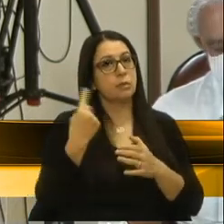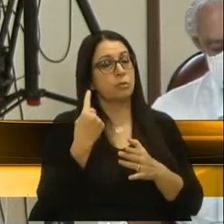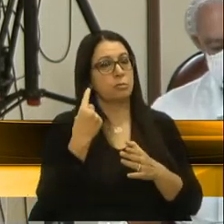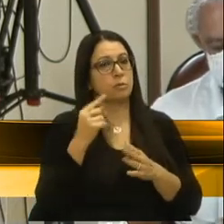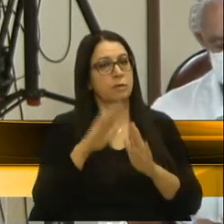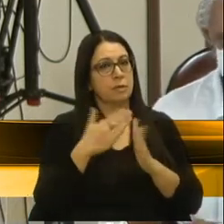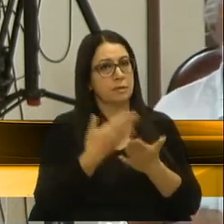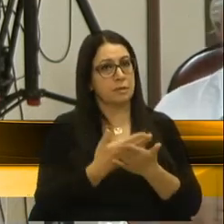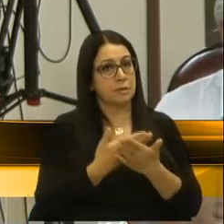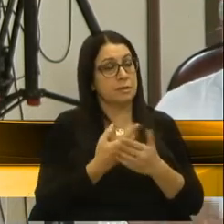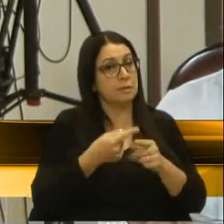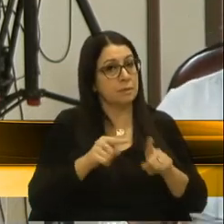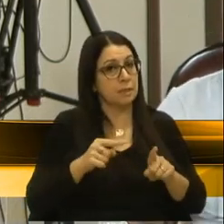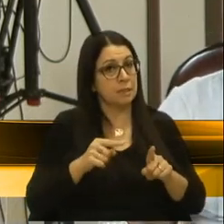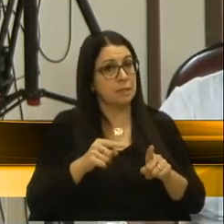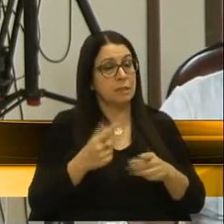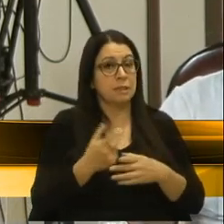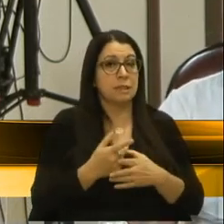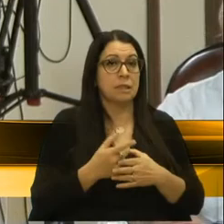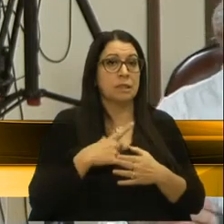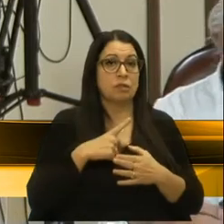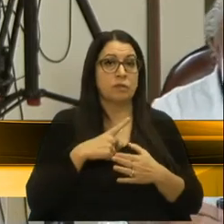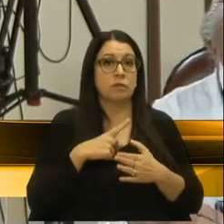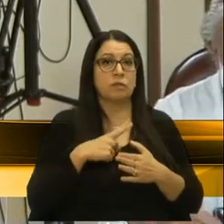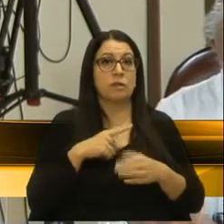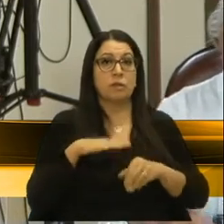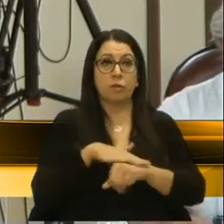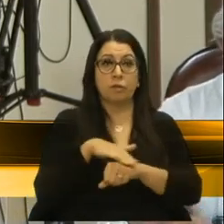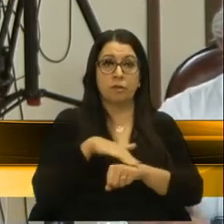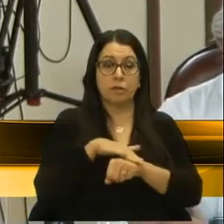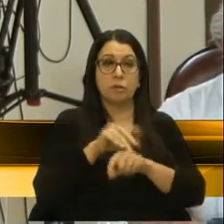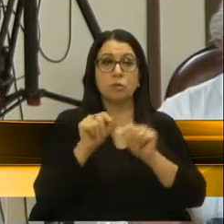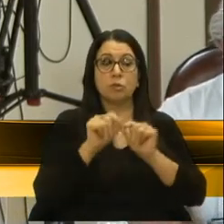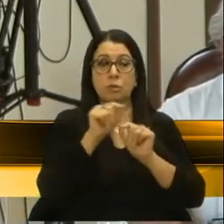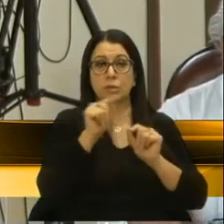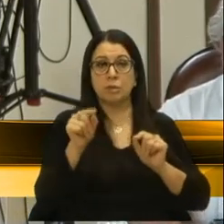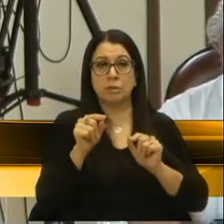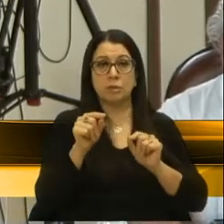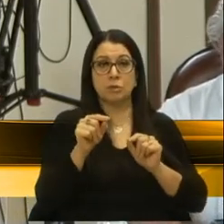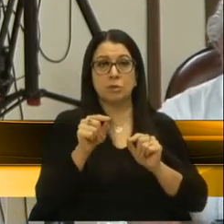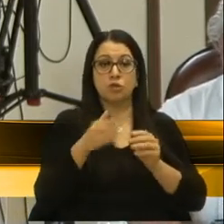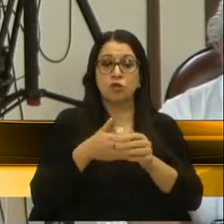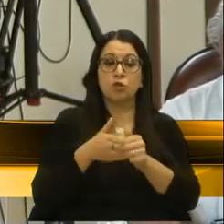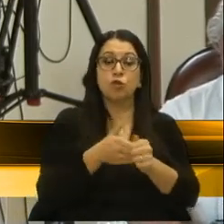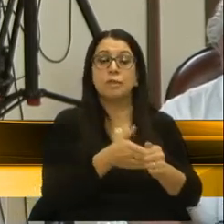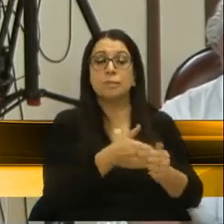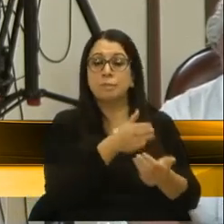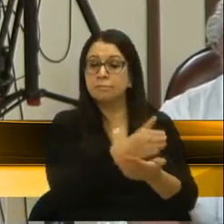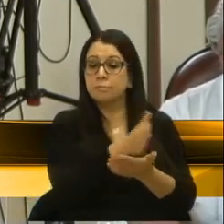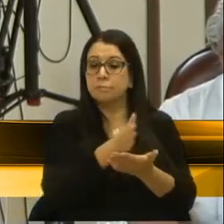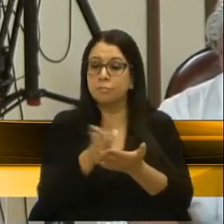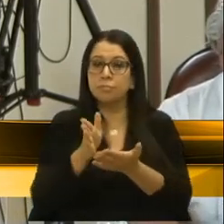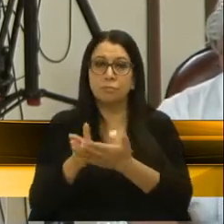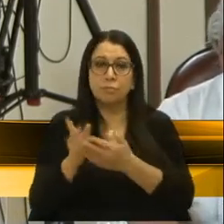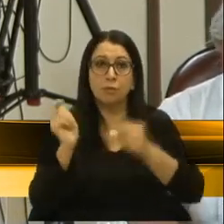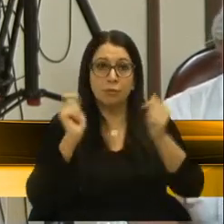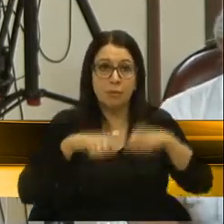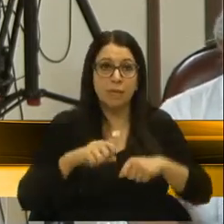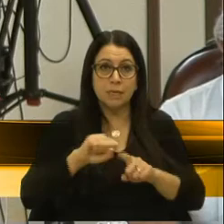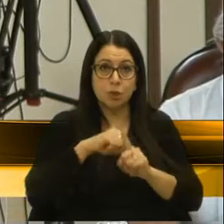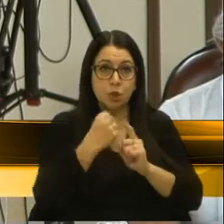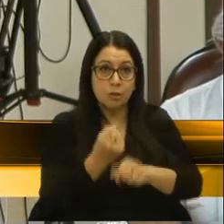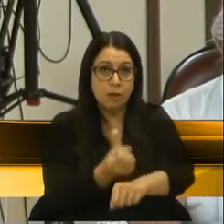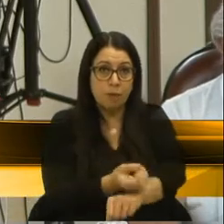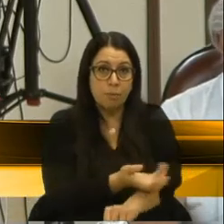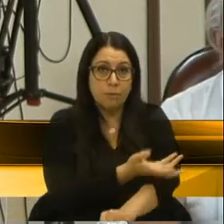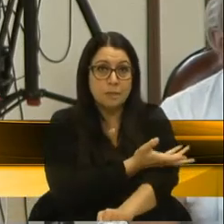escolas, mas se nós estivermos conversando a respeito disso, do direcionamento para essas competências